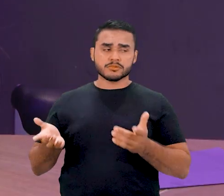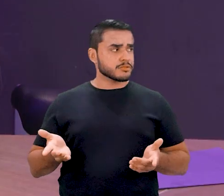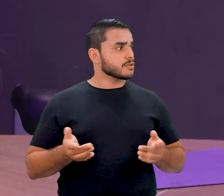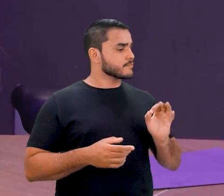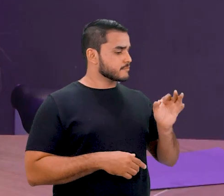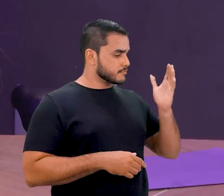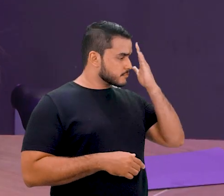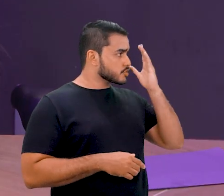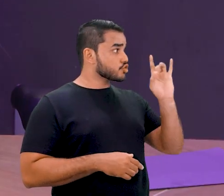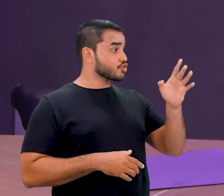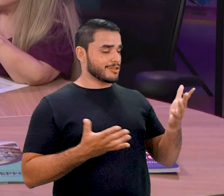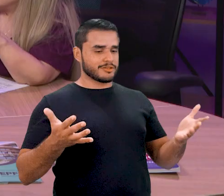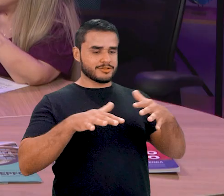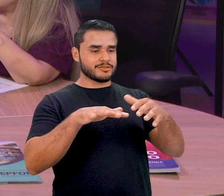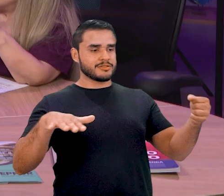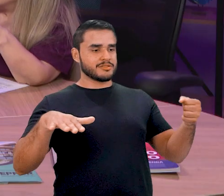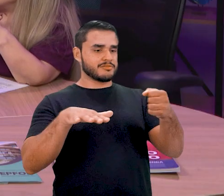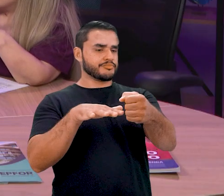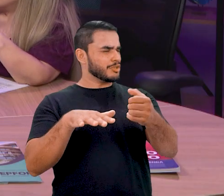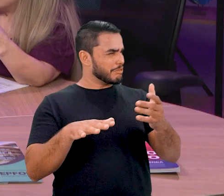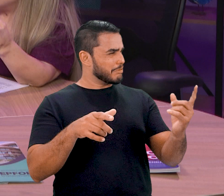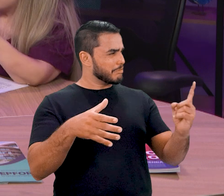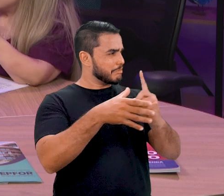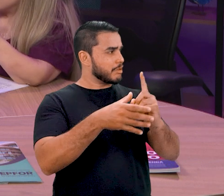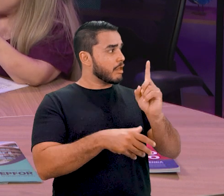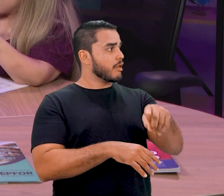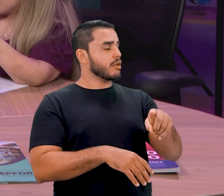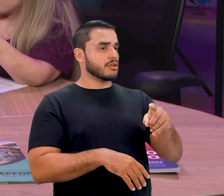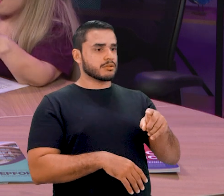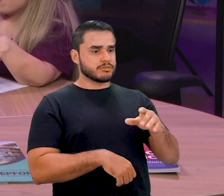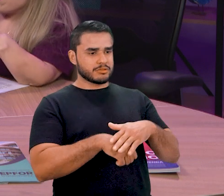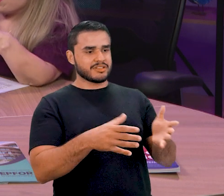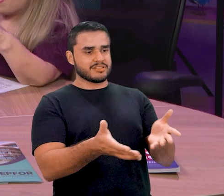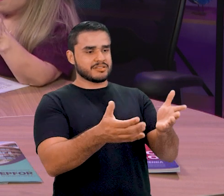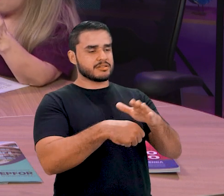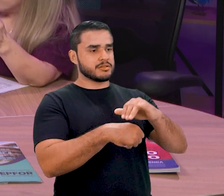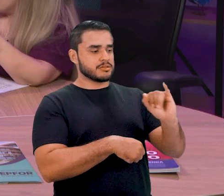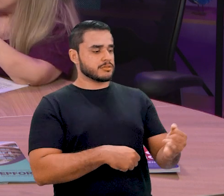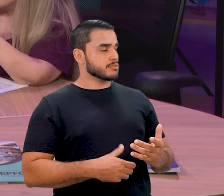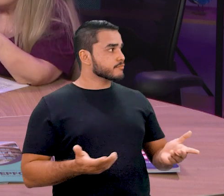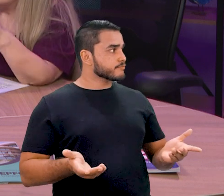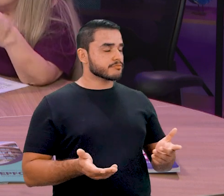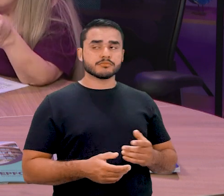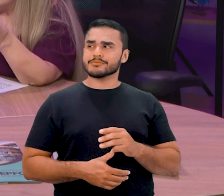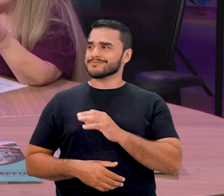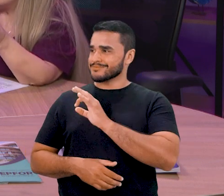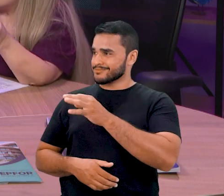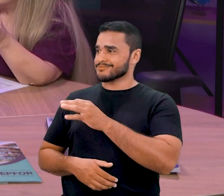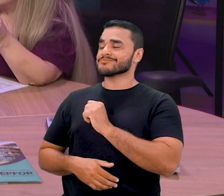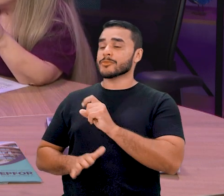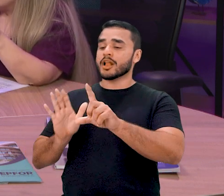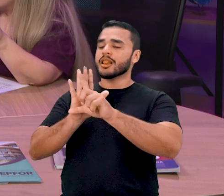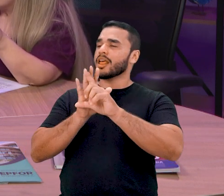deficiência ali dentro, né? Sim, você não precisa crescer. Quando a gente fala sobre as vagas, que as pessoas, hoje tem a lei das cotas, mas se você for